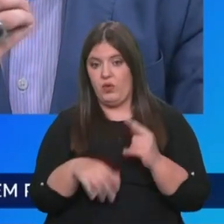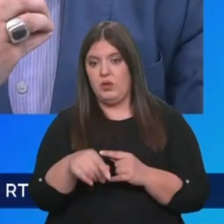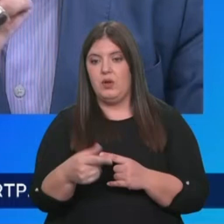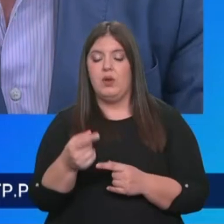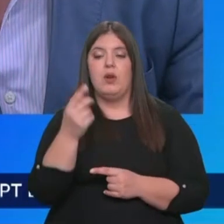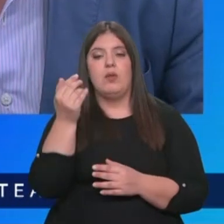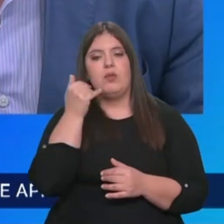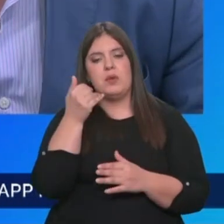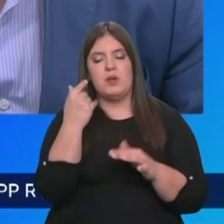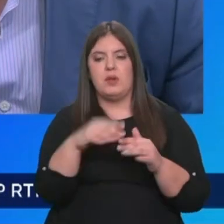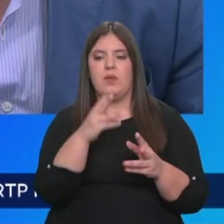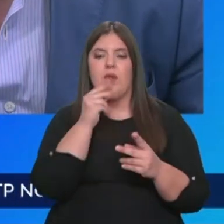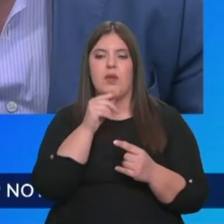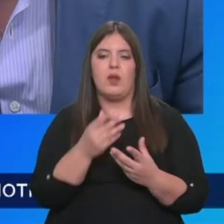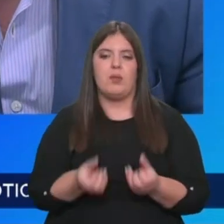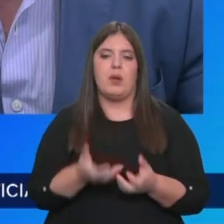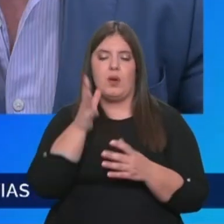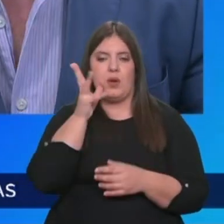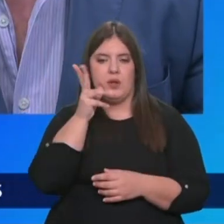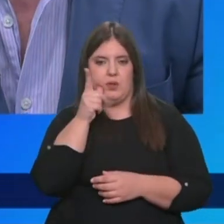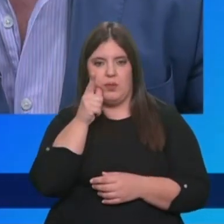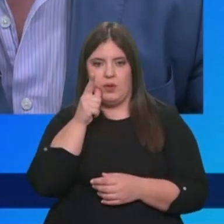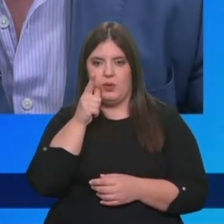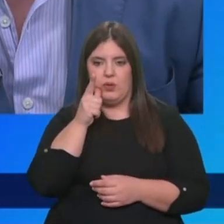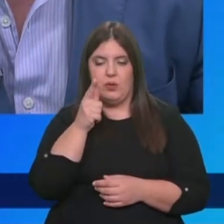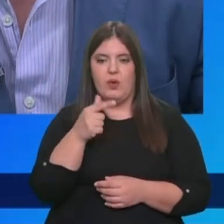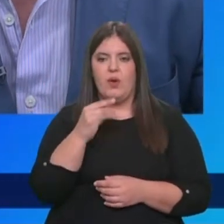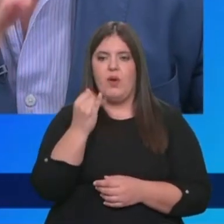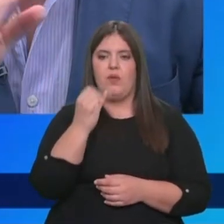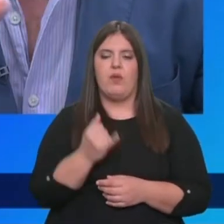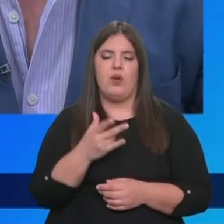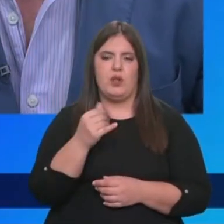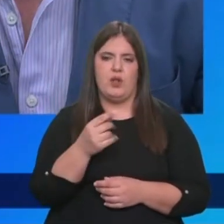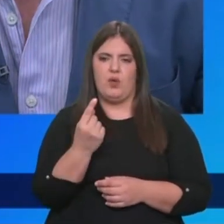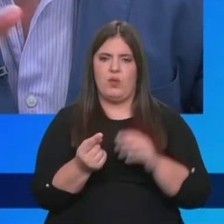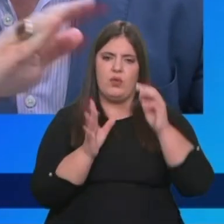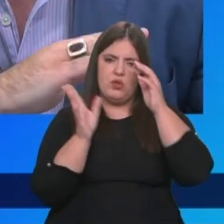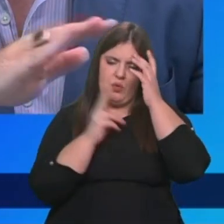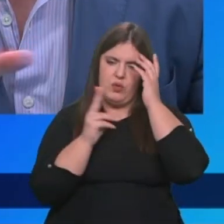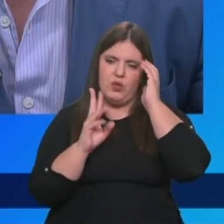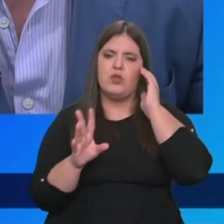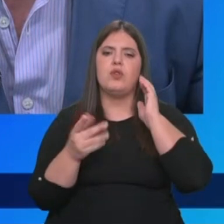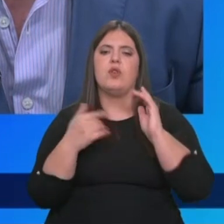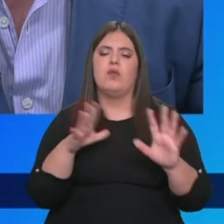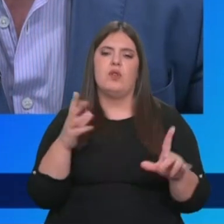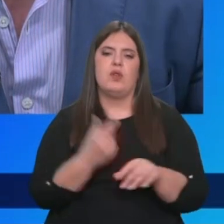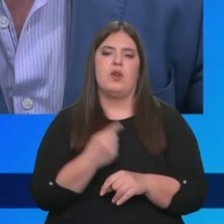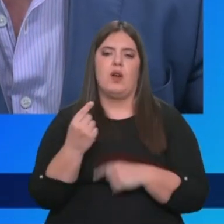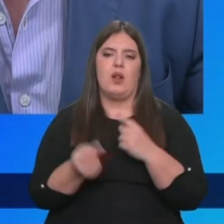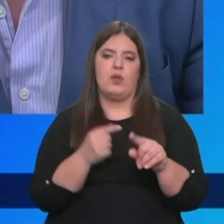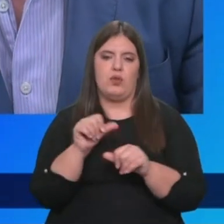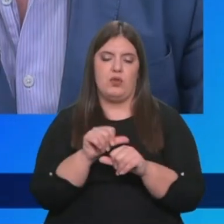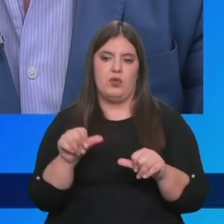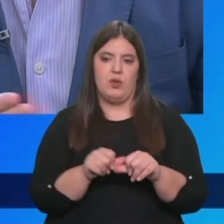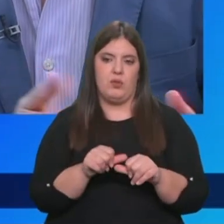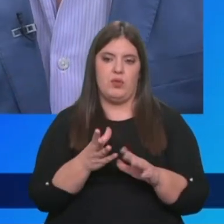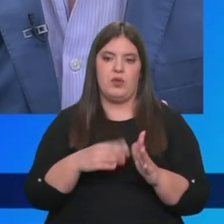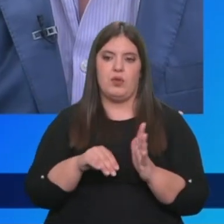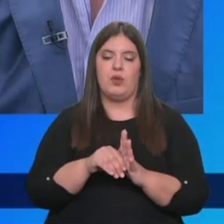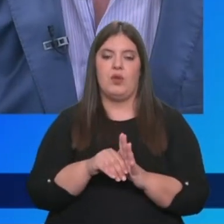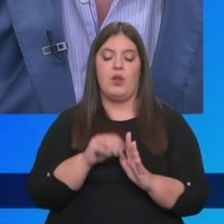indicação da Terra para ligar o aquecimento e a Voyager 1 pensou que isto já é demais e, portanto, eu vou desligar aqui alguns sistemas, nomeadamente o